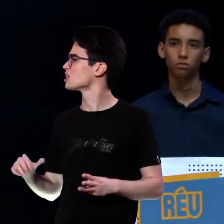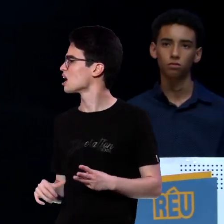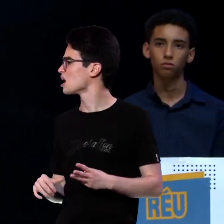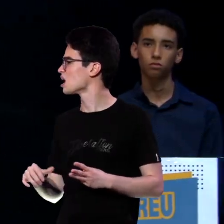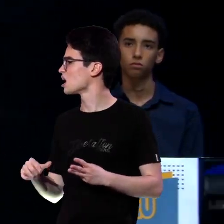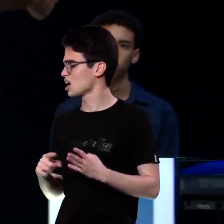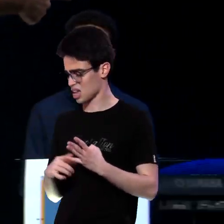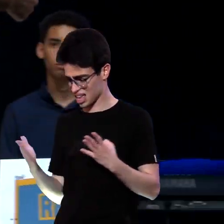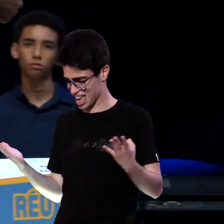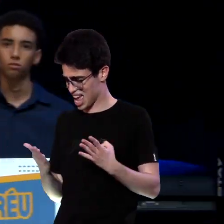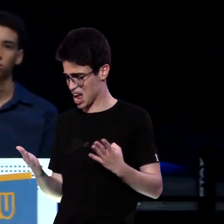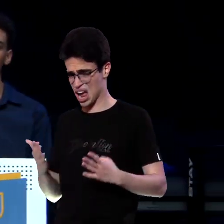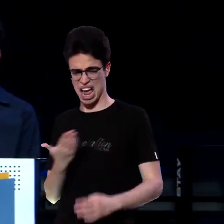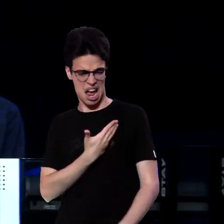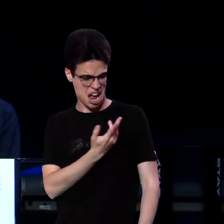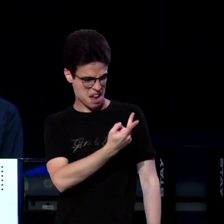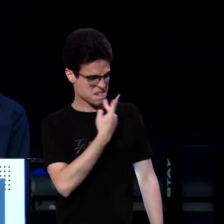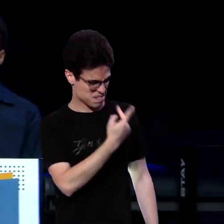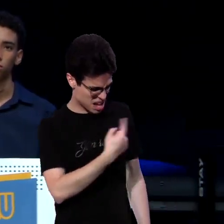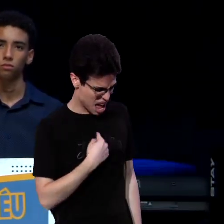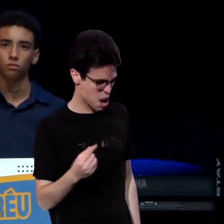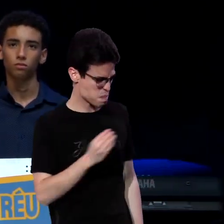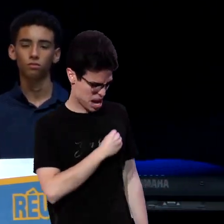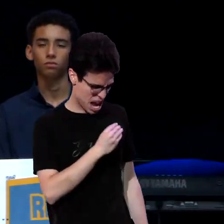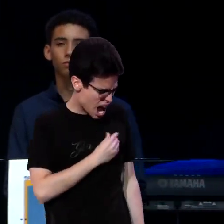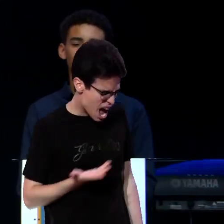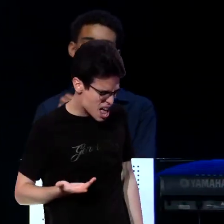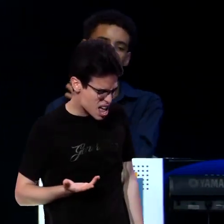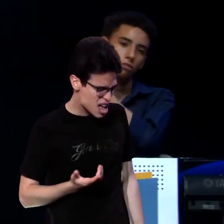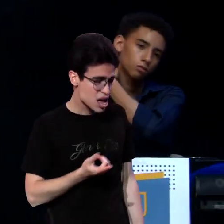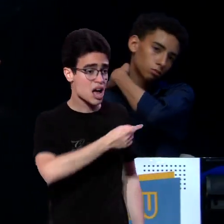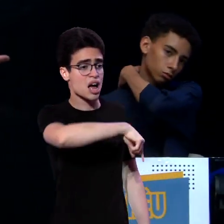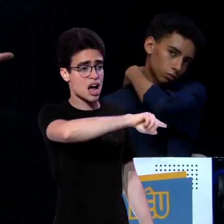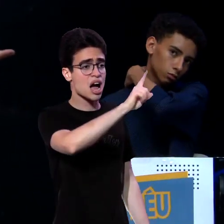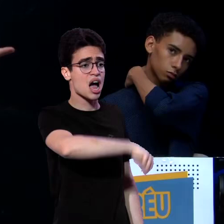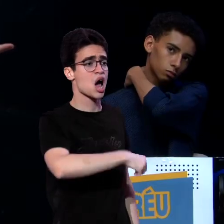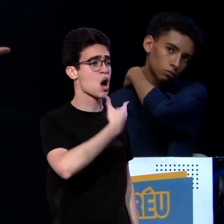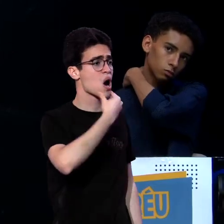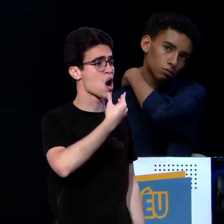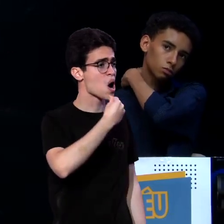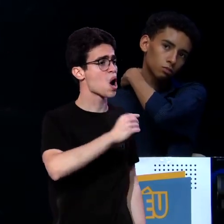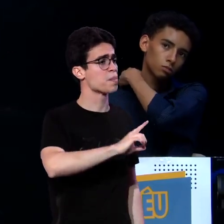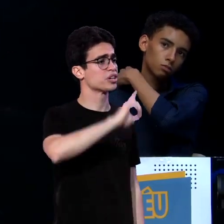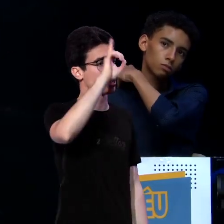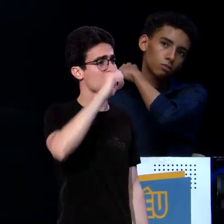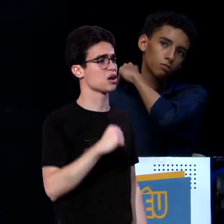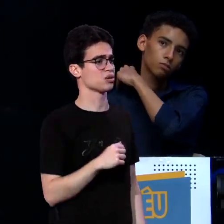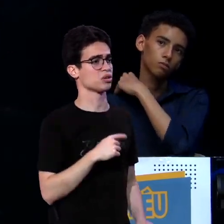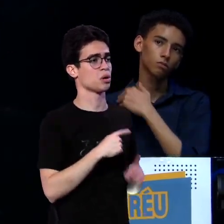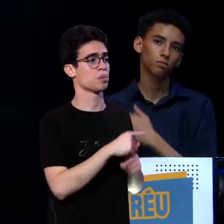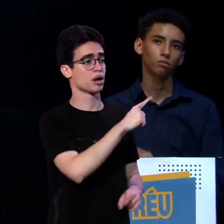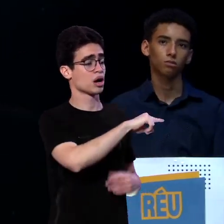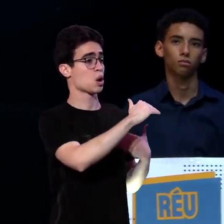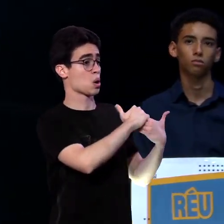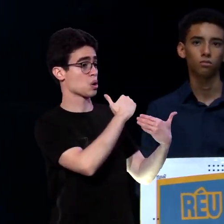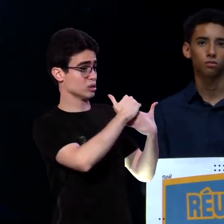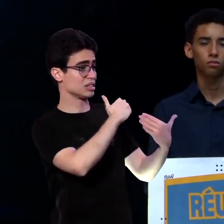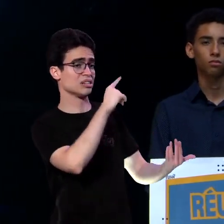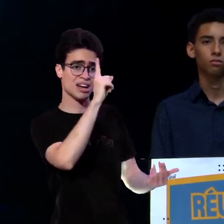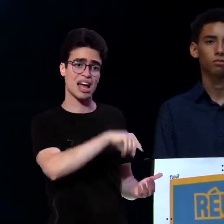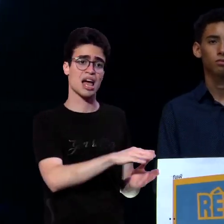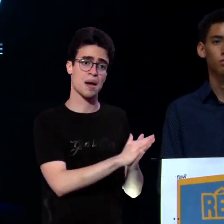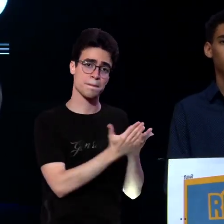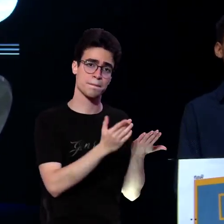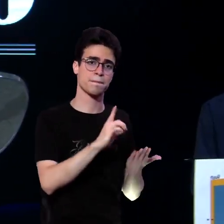E agora meus amigos vêm falar que eu estou em pecado, e meus amigos são homens de Deus. Porque os conselhos que eles deram são